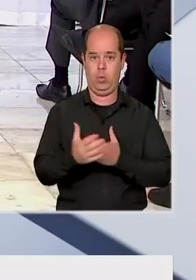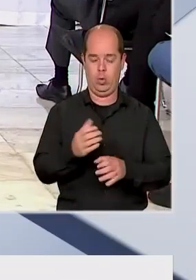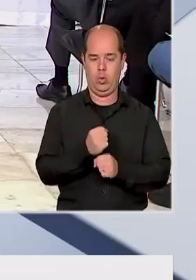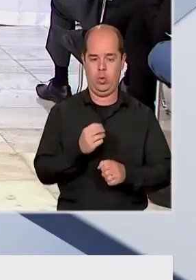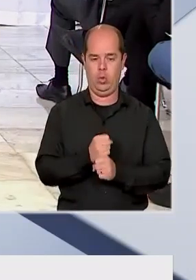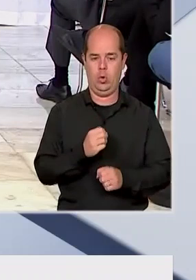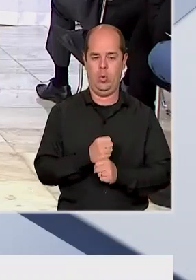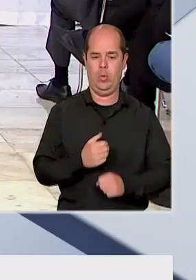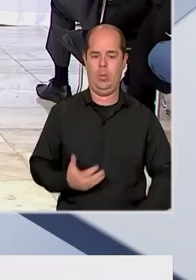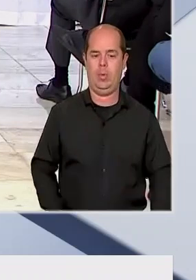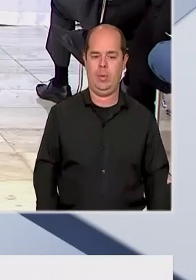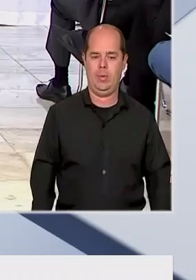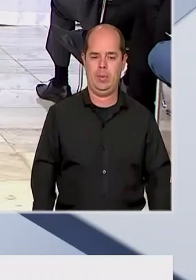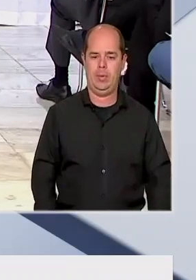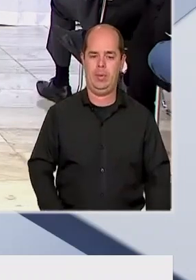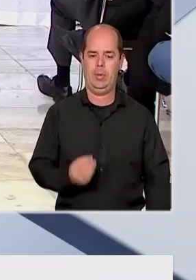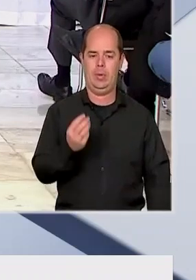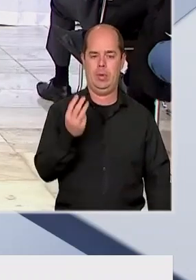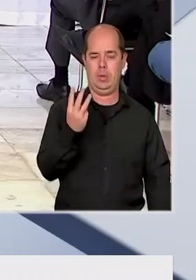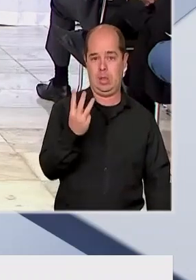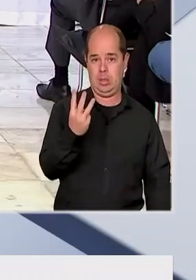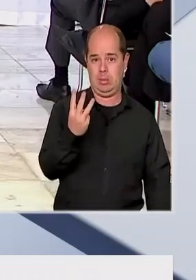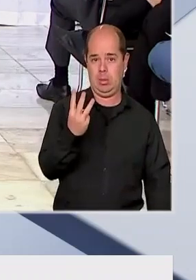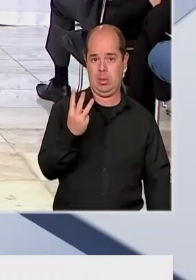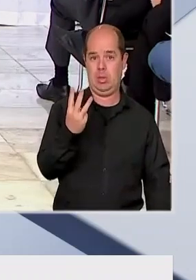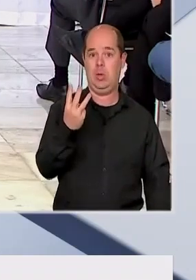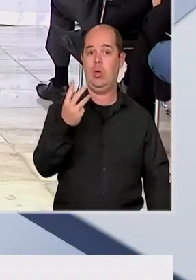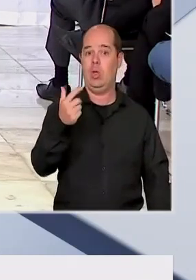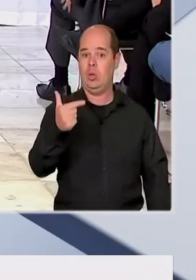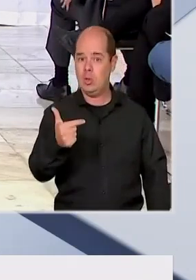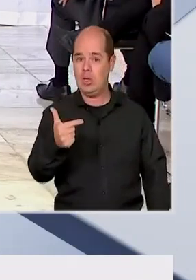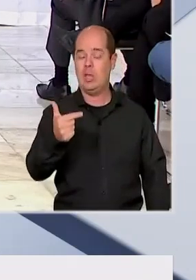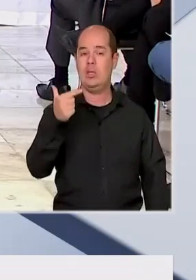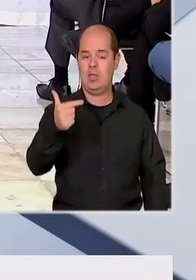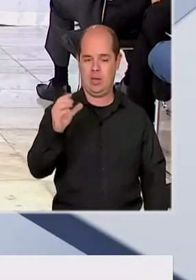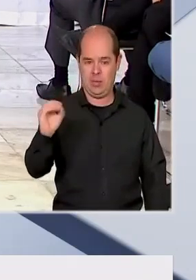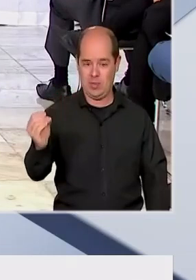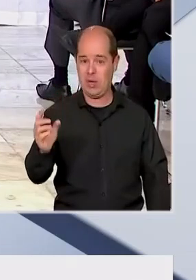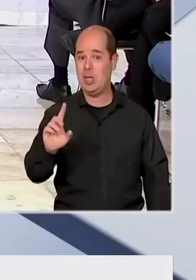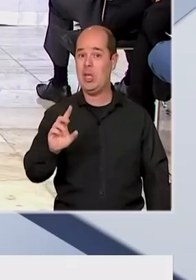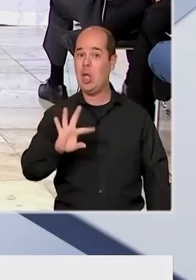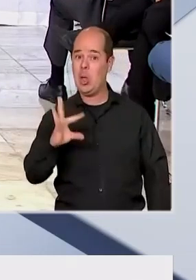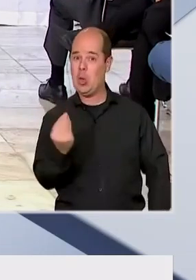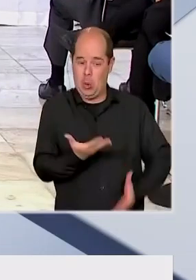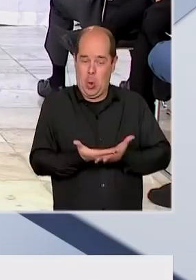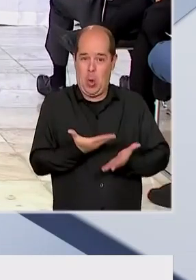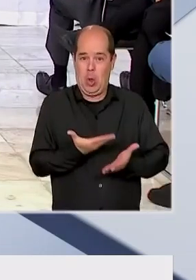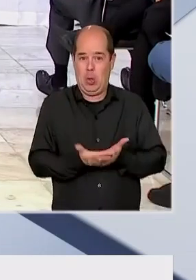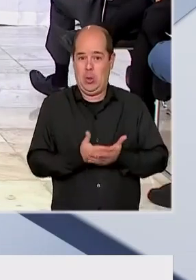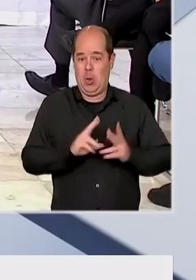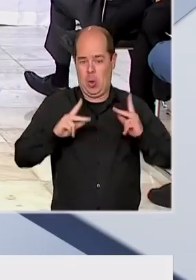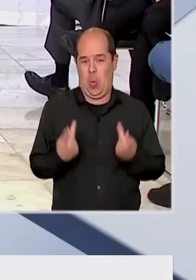piperno é o seguinte precisa ter meta para a polícia polícia civil